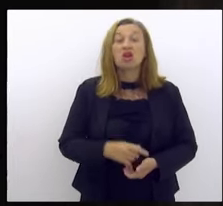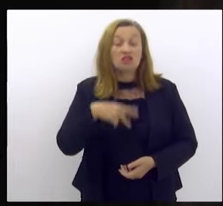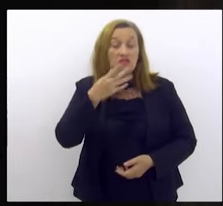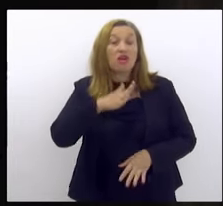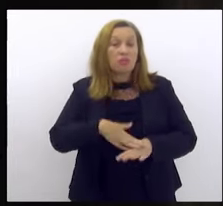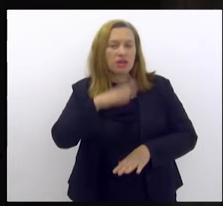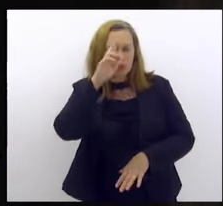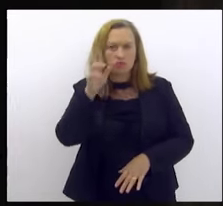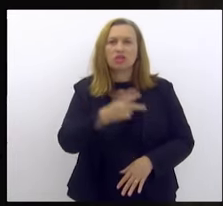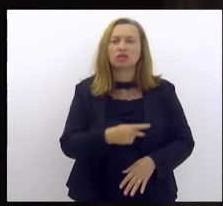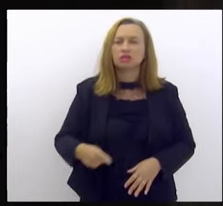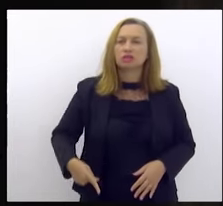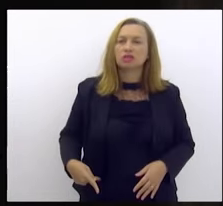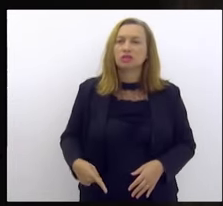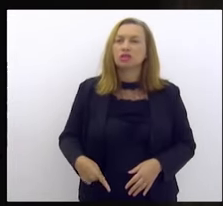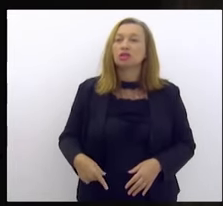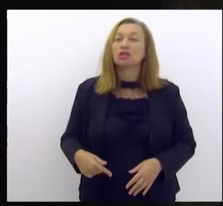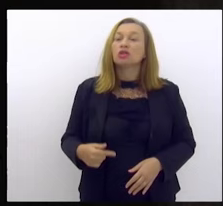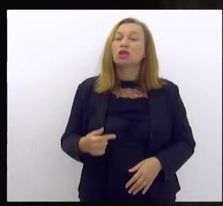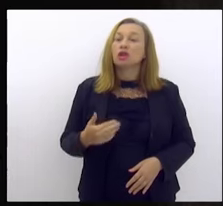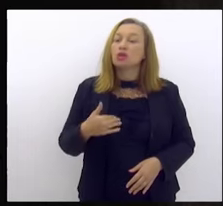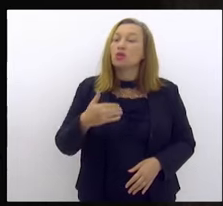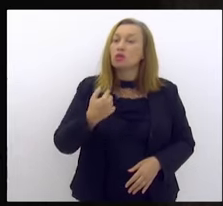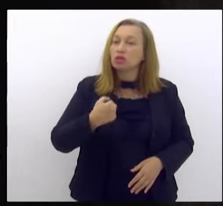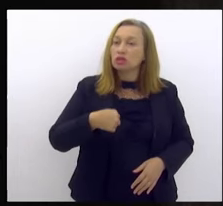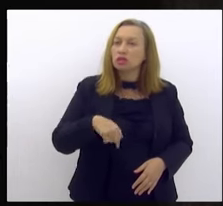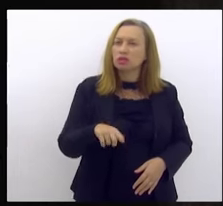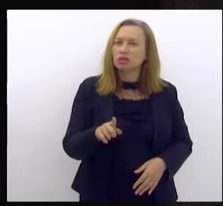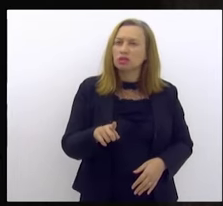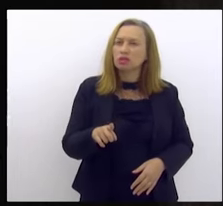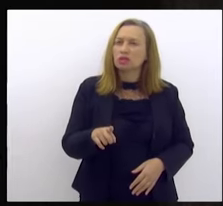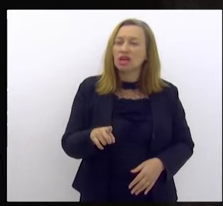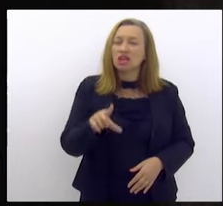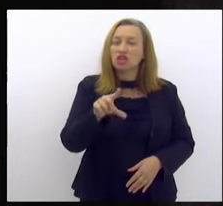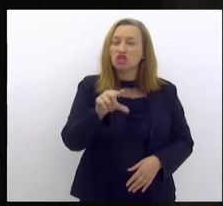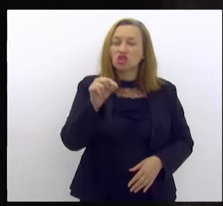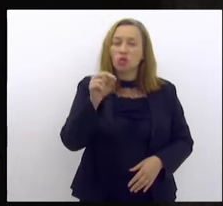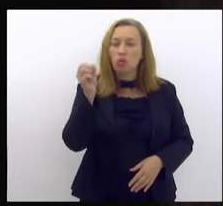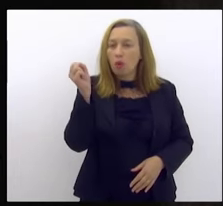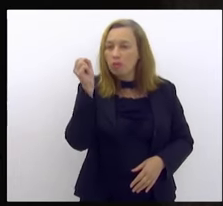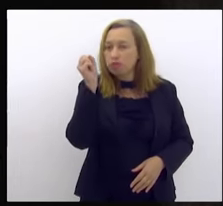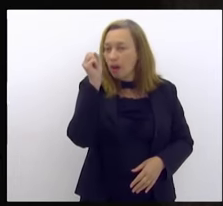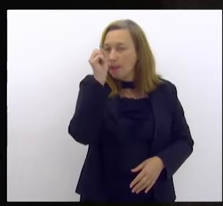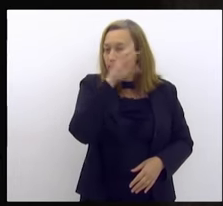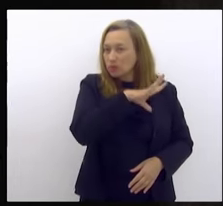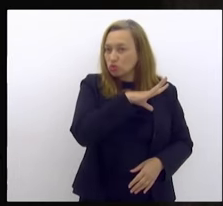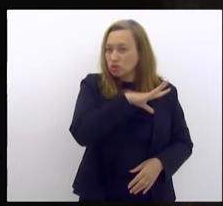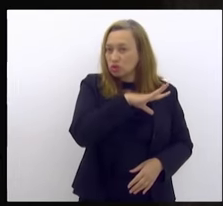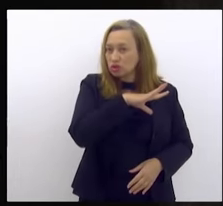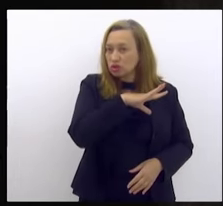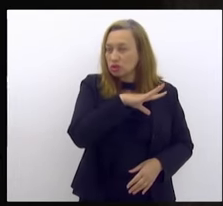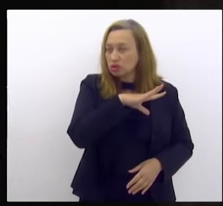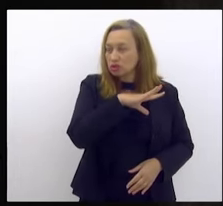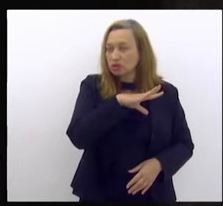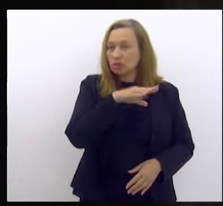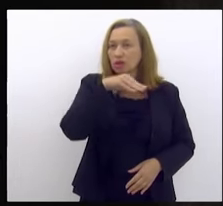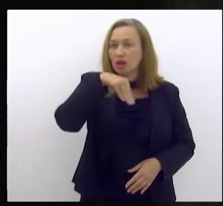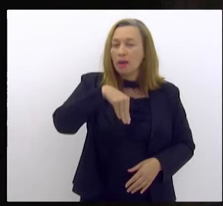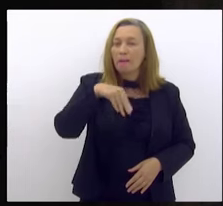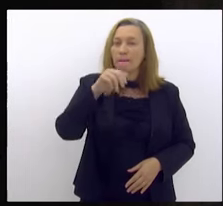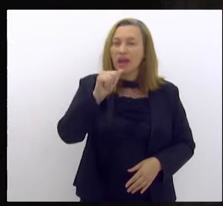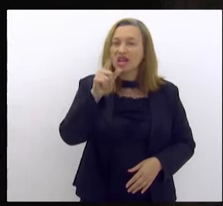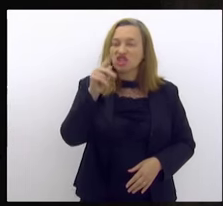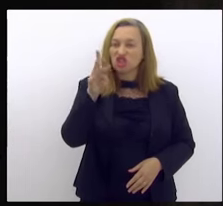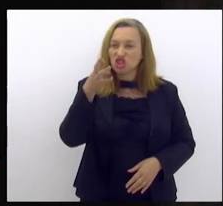mais, presidente, estamos recorrendo a essa decisão absurda do magistrado, a qual